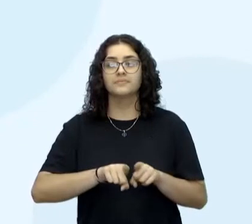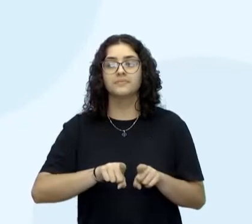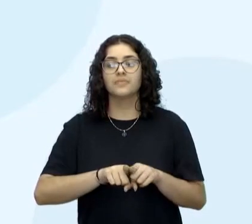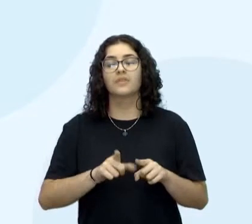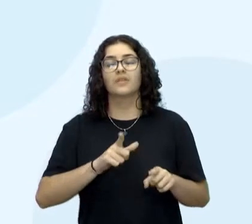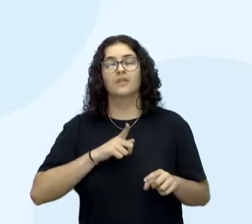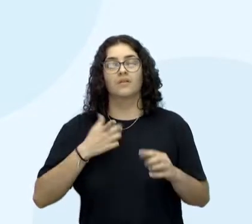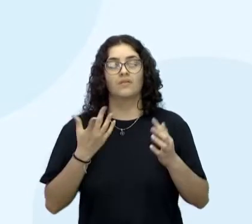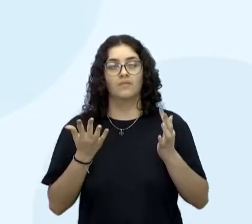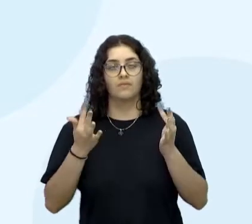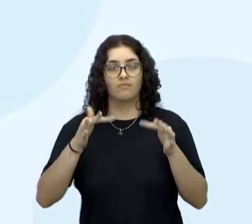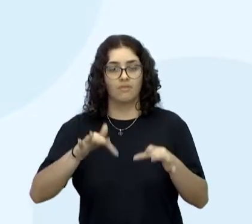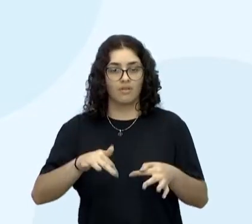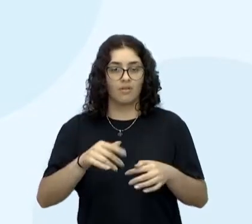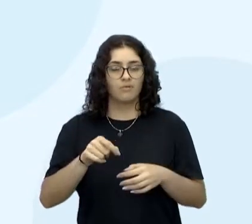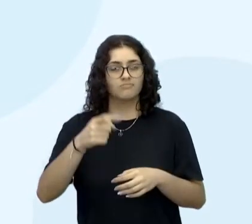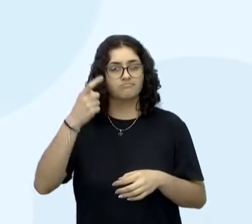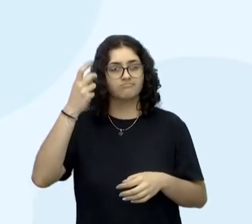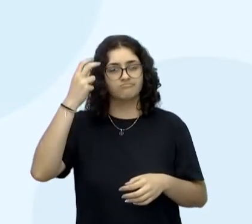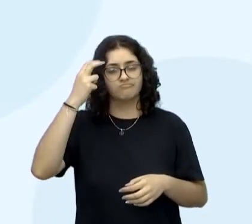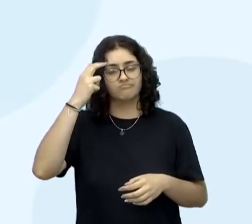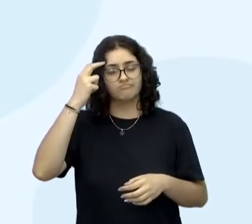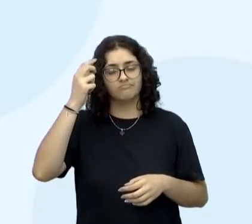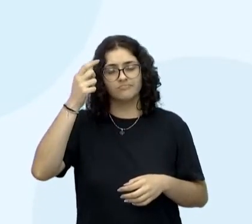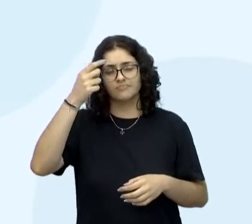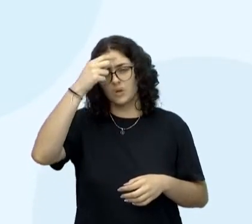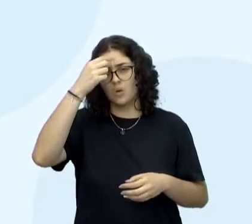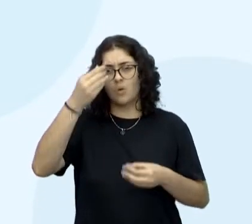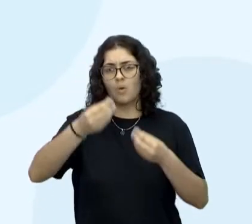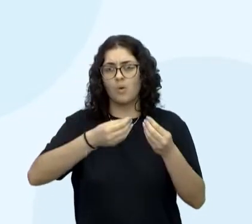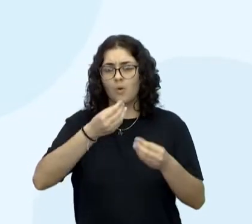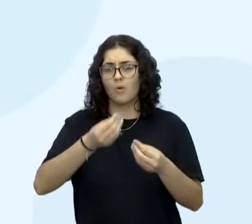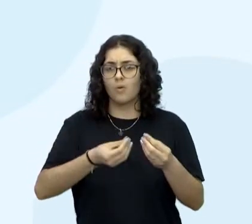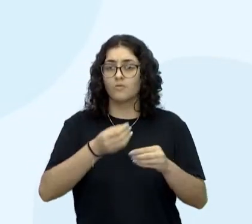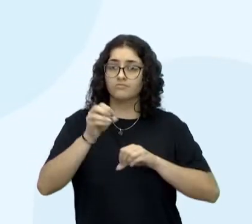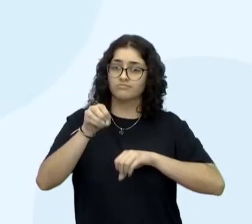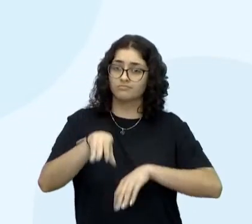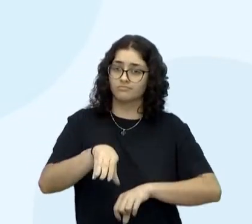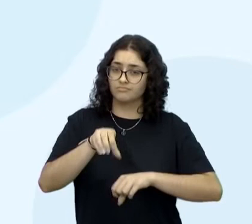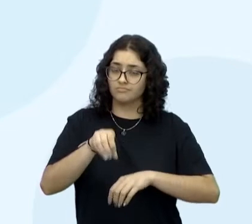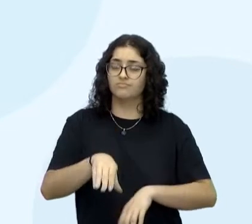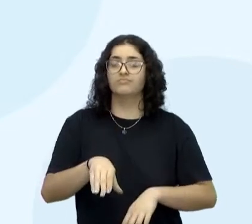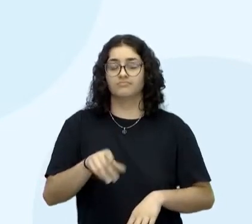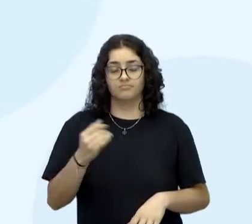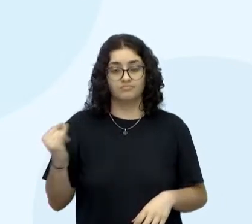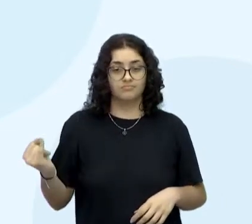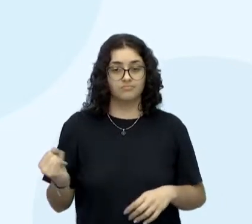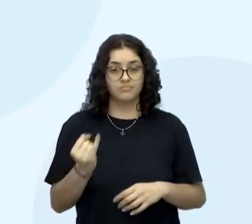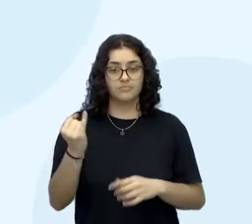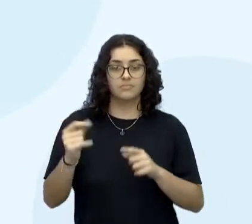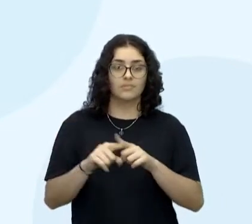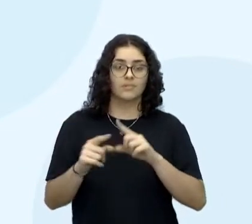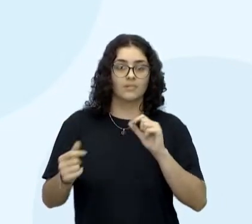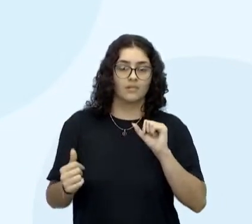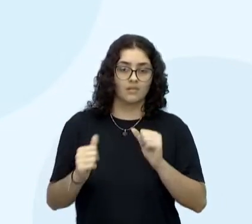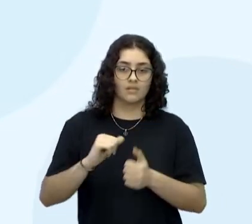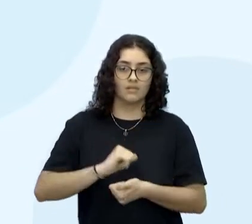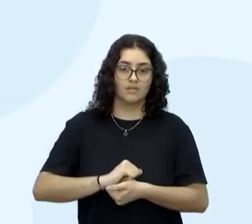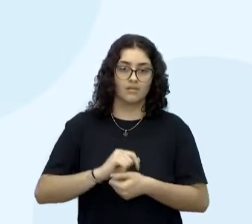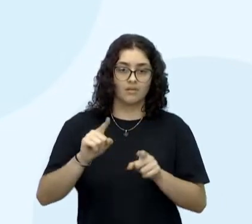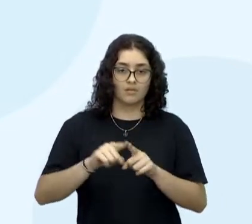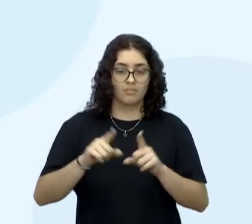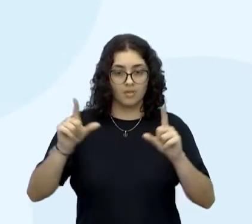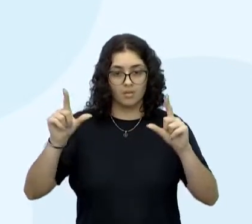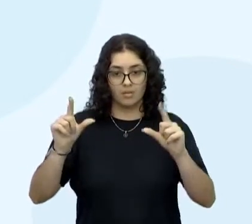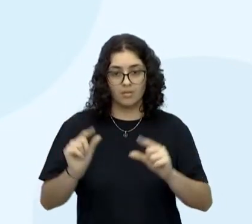aí, aumentar a conscientização por meio da educação quanto à mitigação, à adaptação e